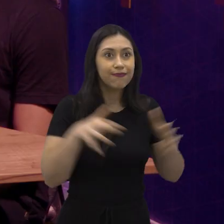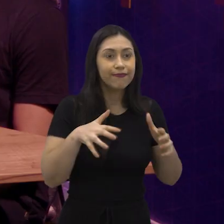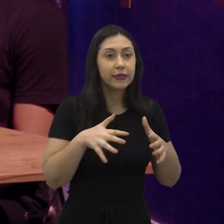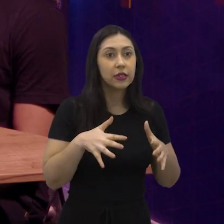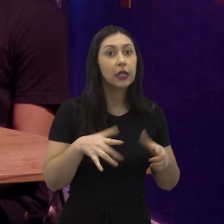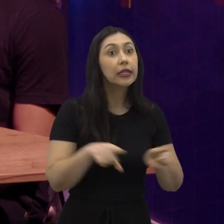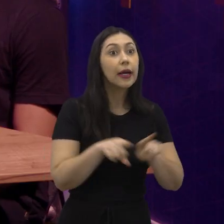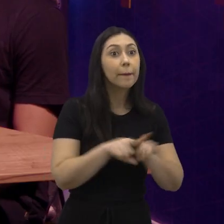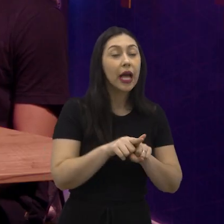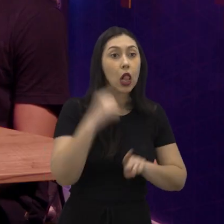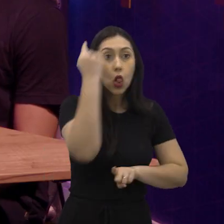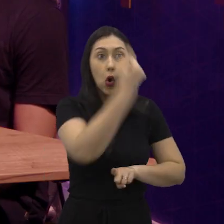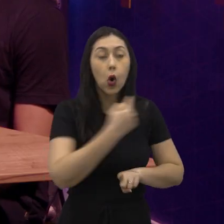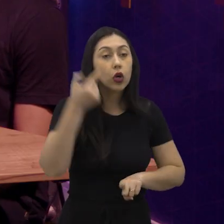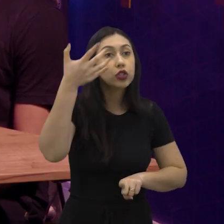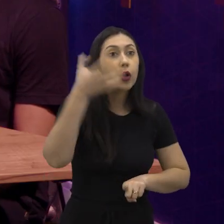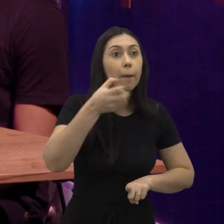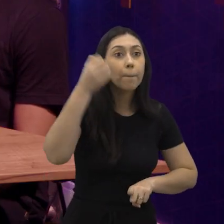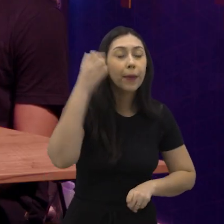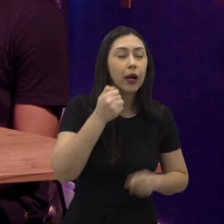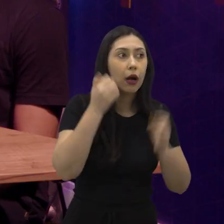lábios,